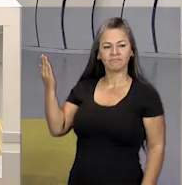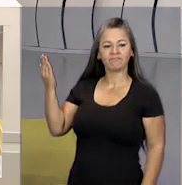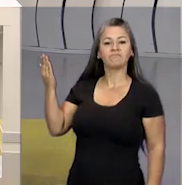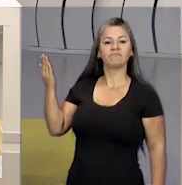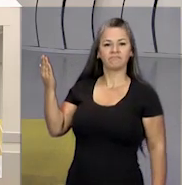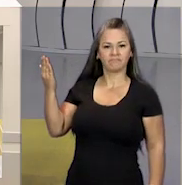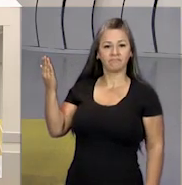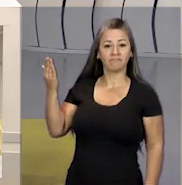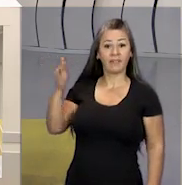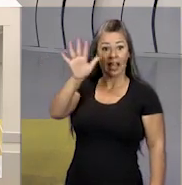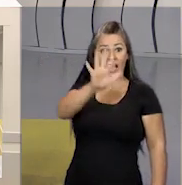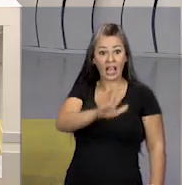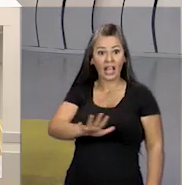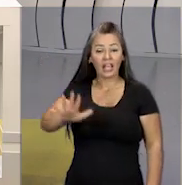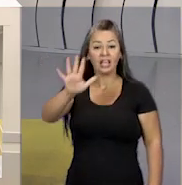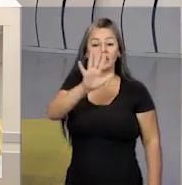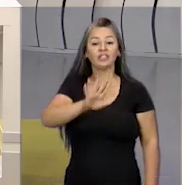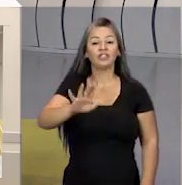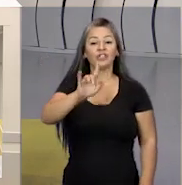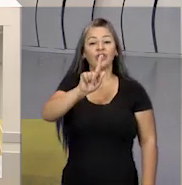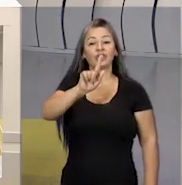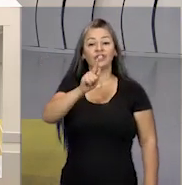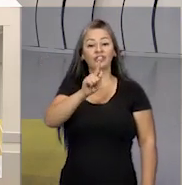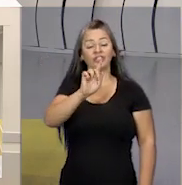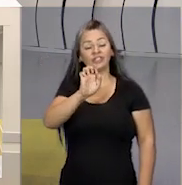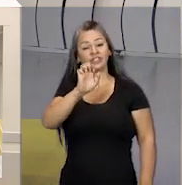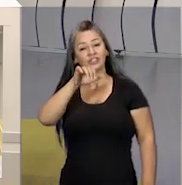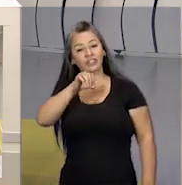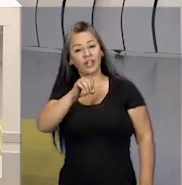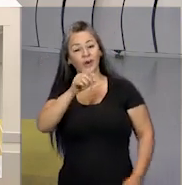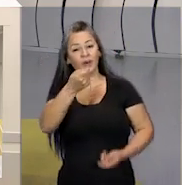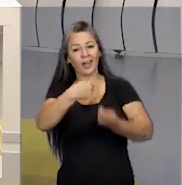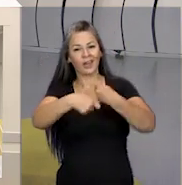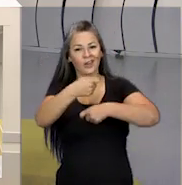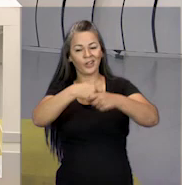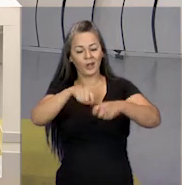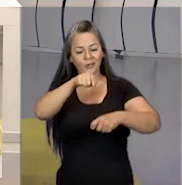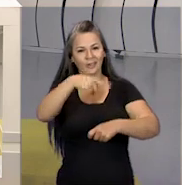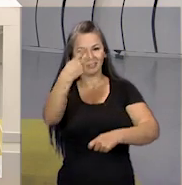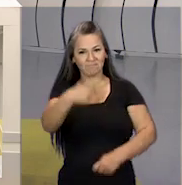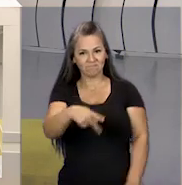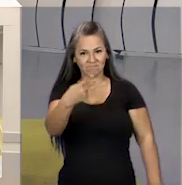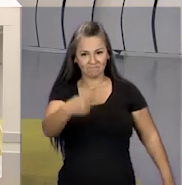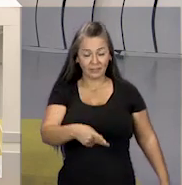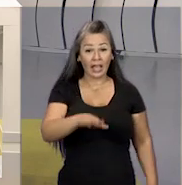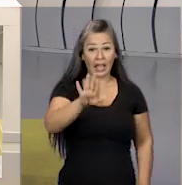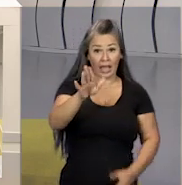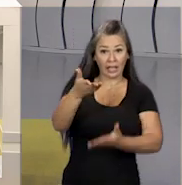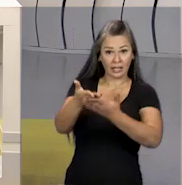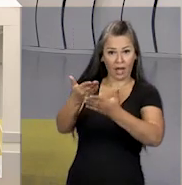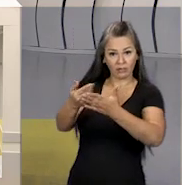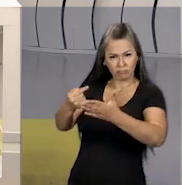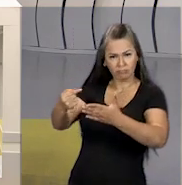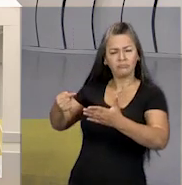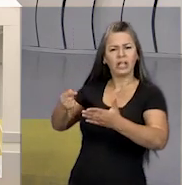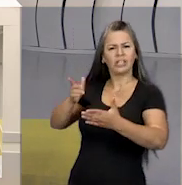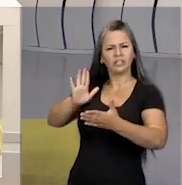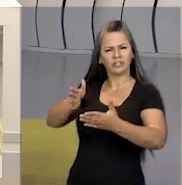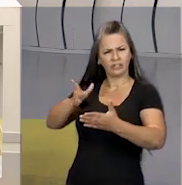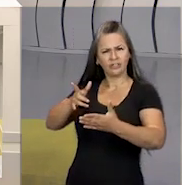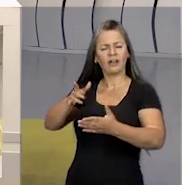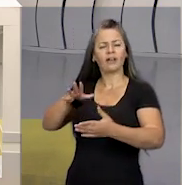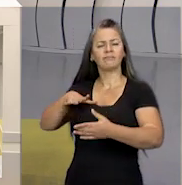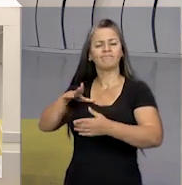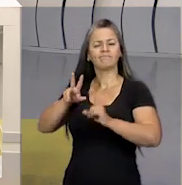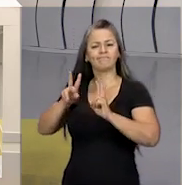Na aula anterior nós trabalhamos sobre as regionalizações do Brasil, seu processo de formação até os dias atuais. A gente